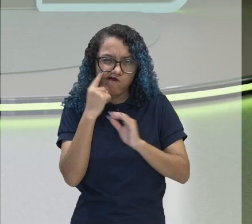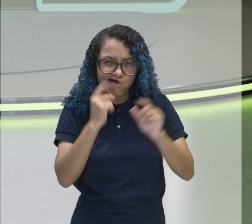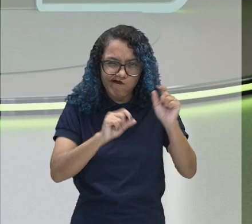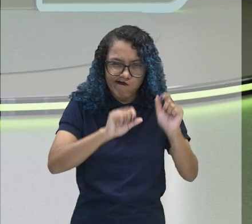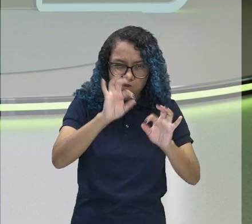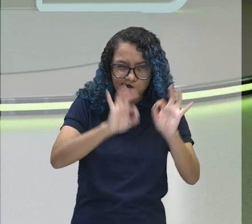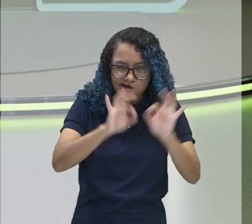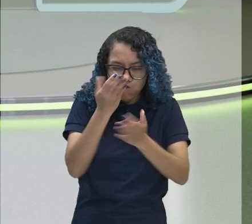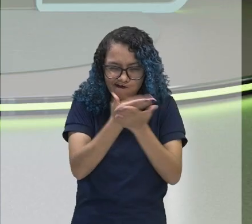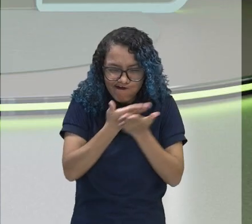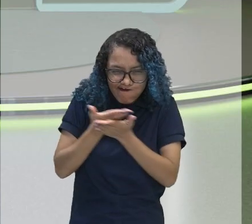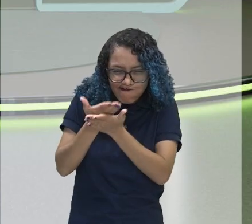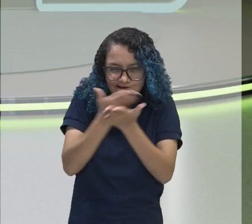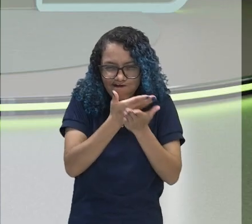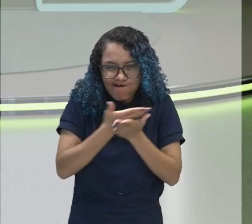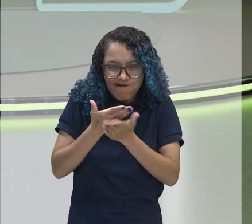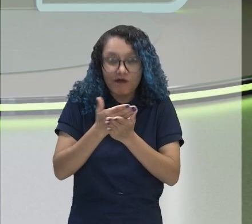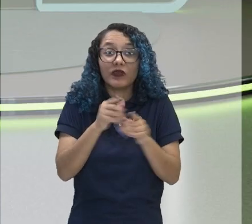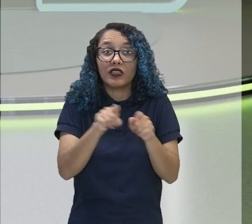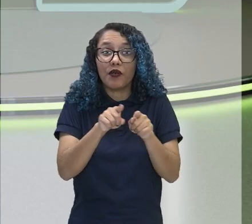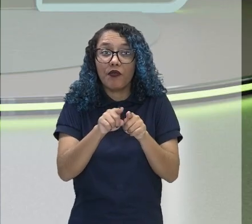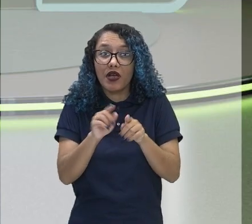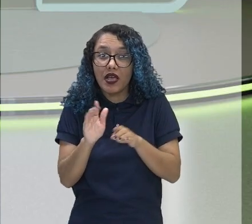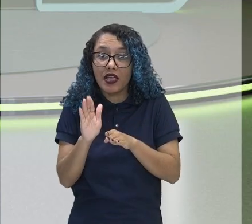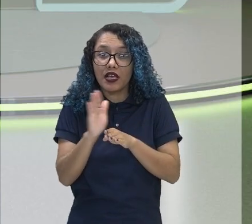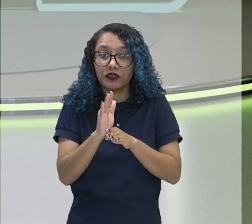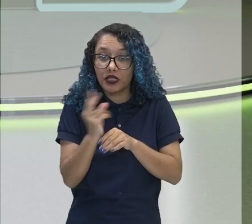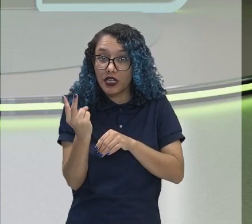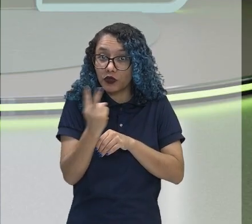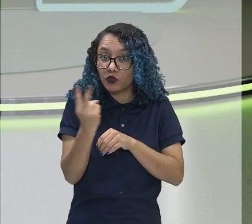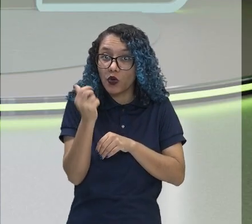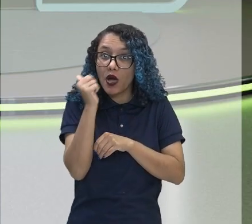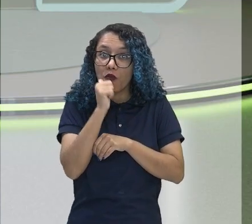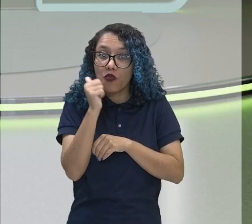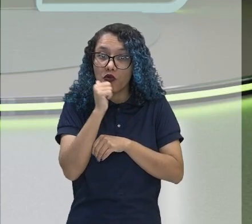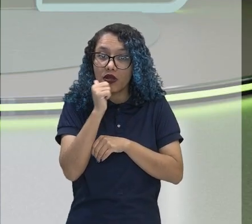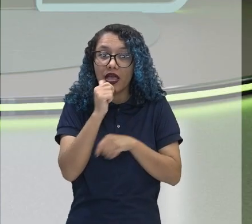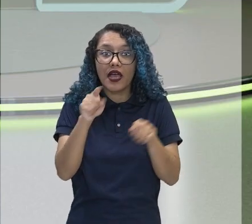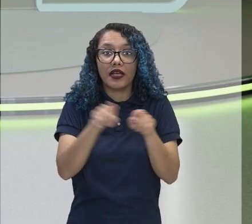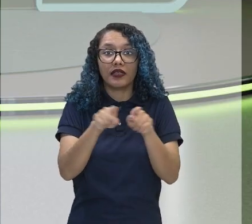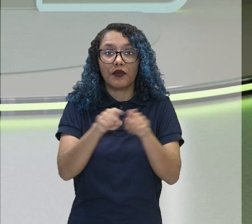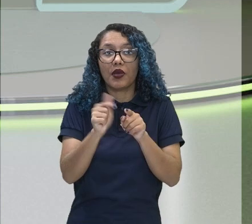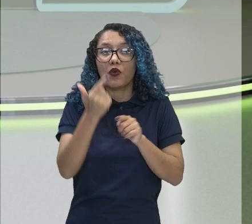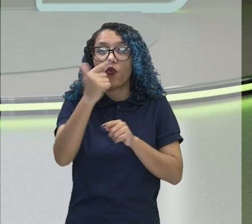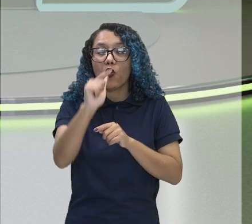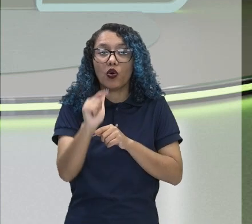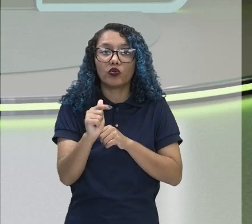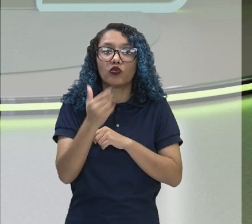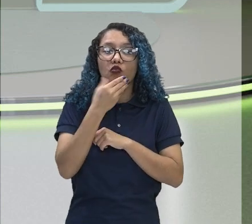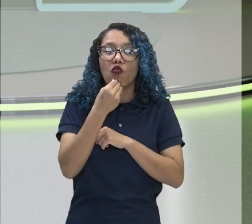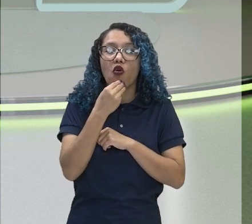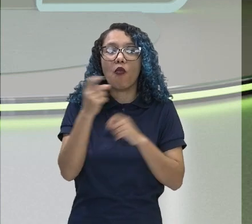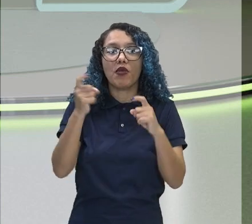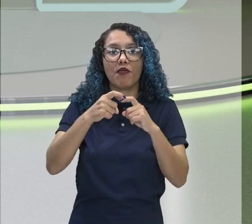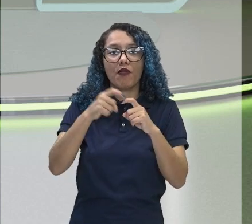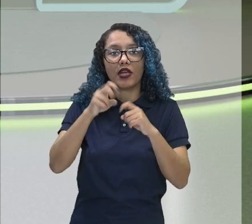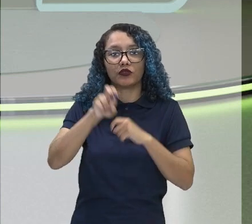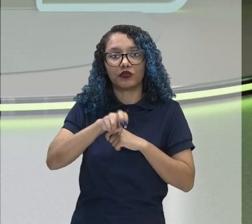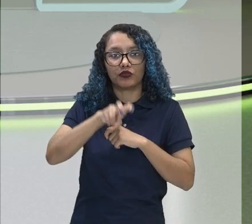muitos estudos, sendo auxiliado, então, por essas duas mulheres, e também com a ajuda do ginecologista John